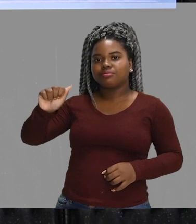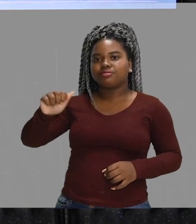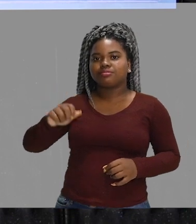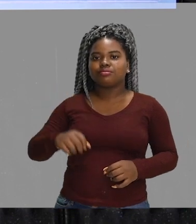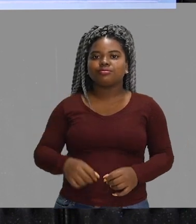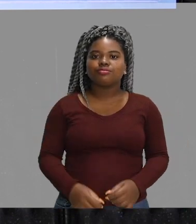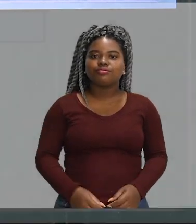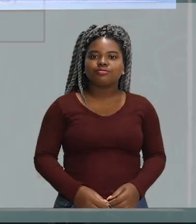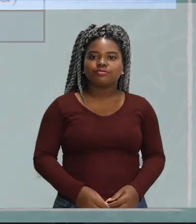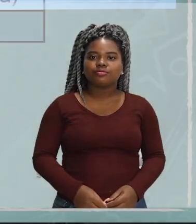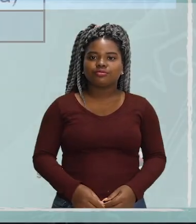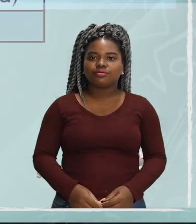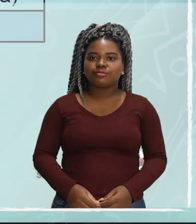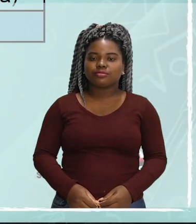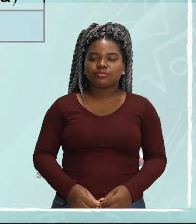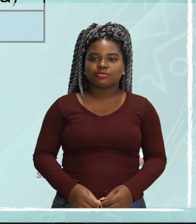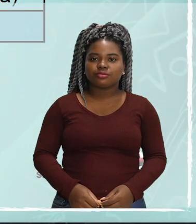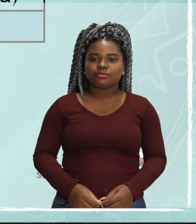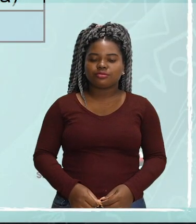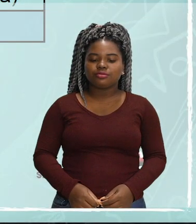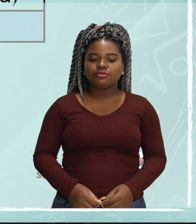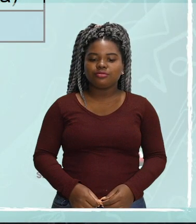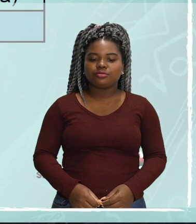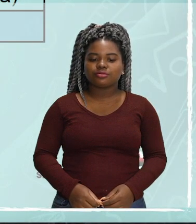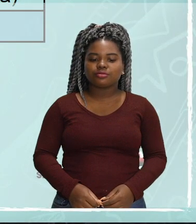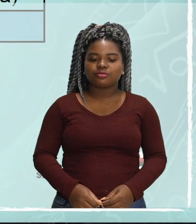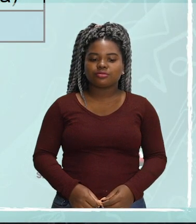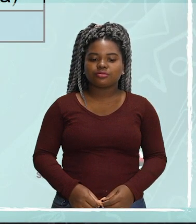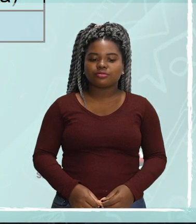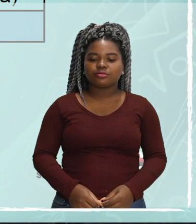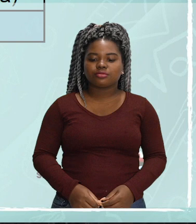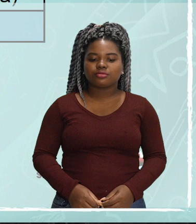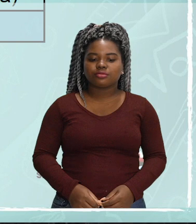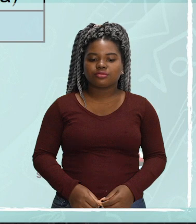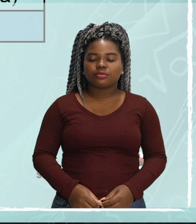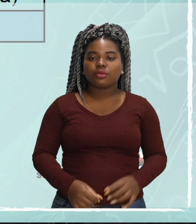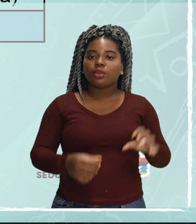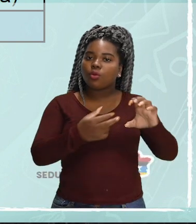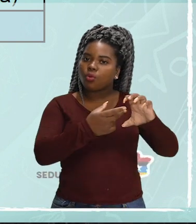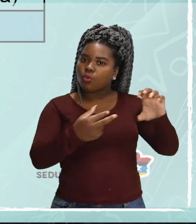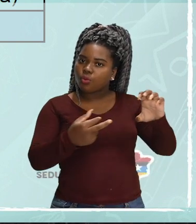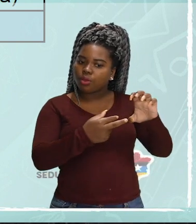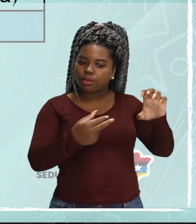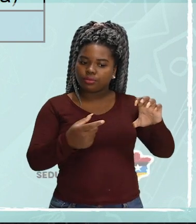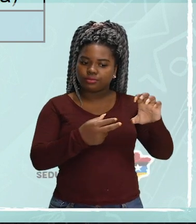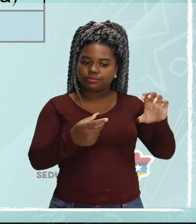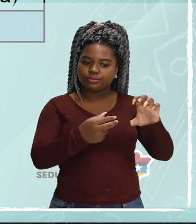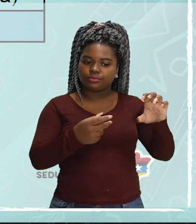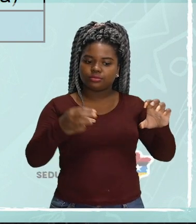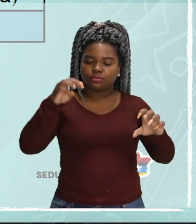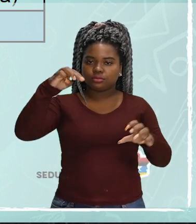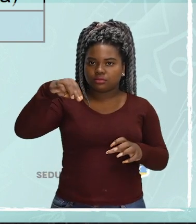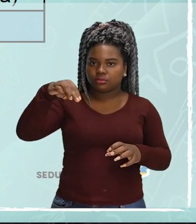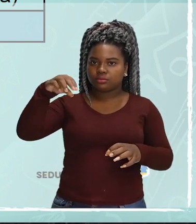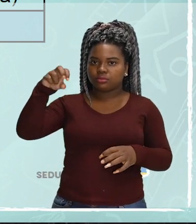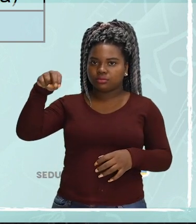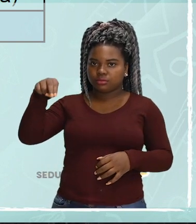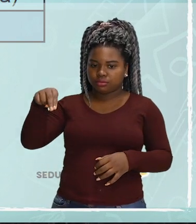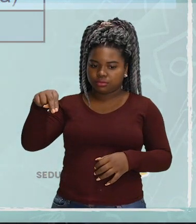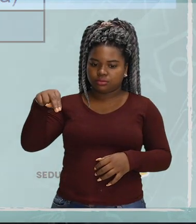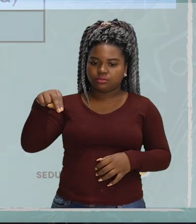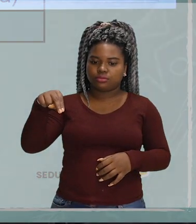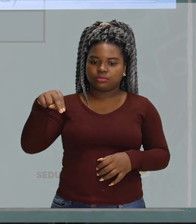sua distribuição eletrônica, 1s2, 2s2. Boro, 5 elétrons, a